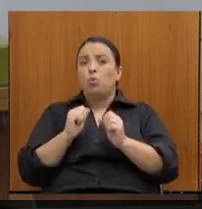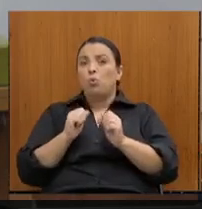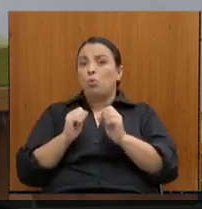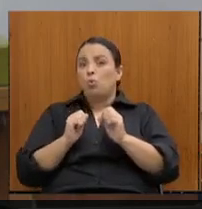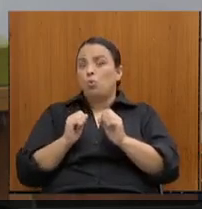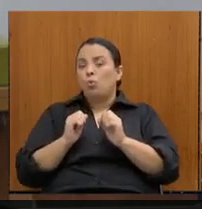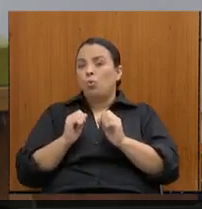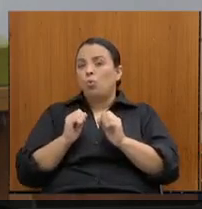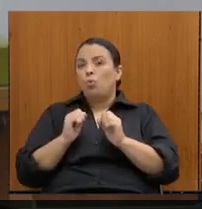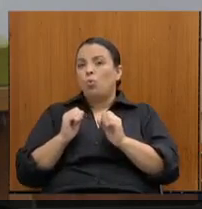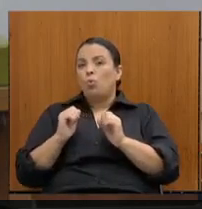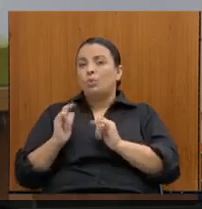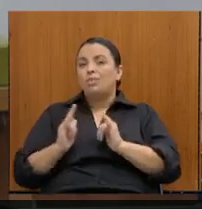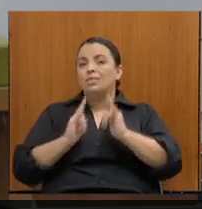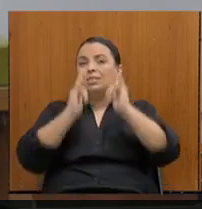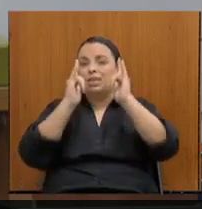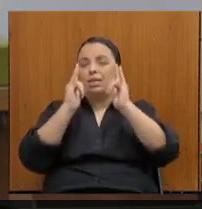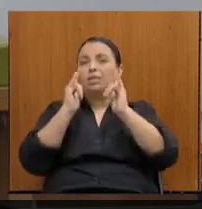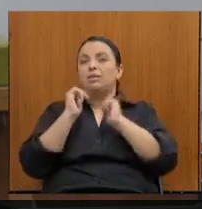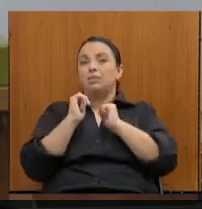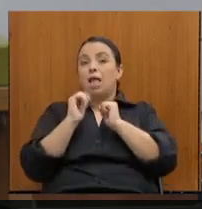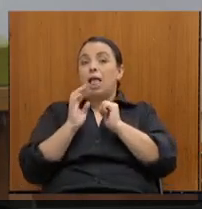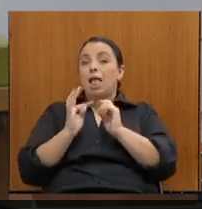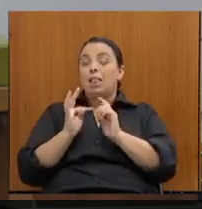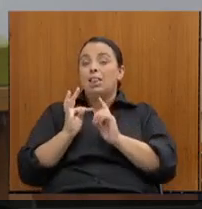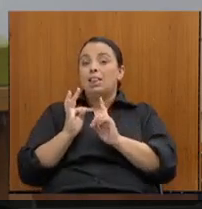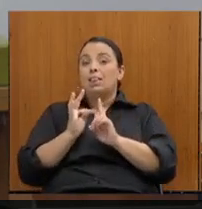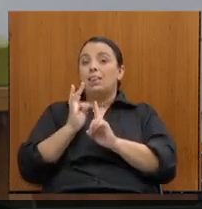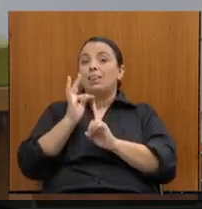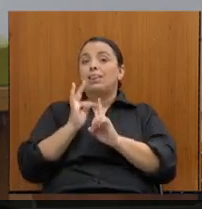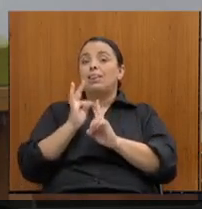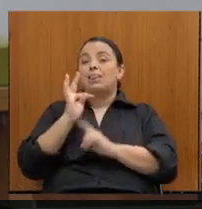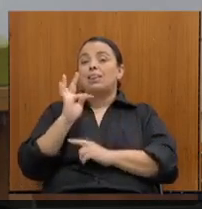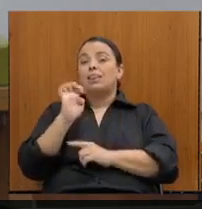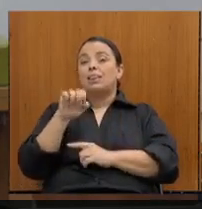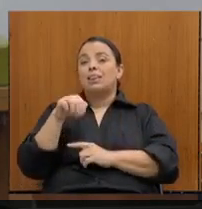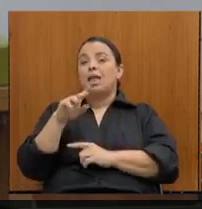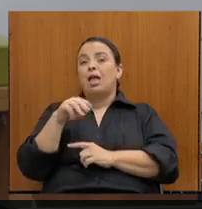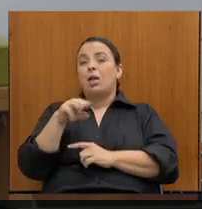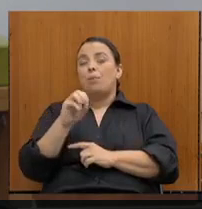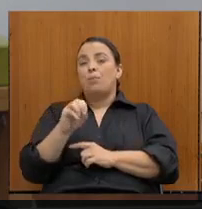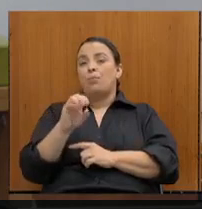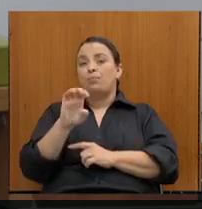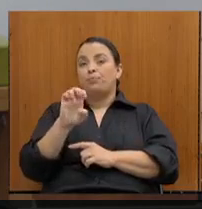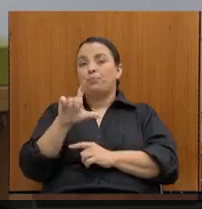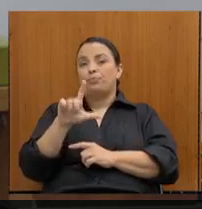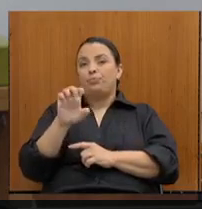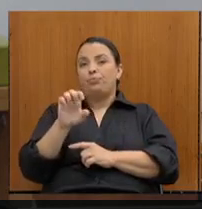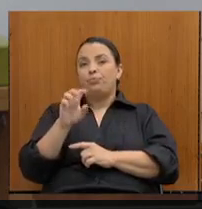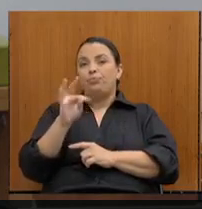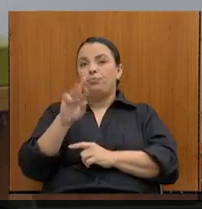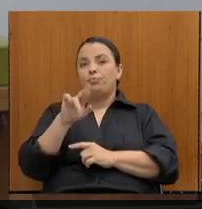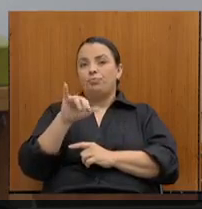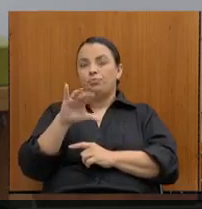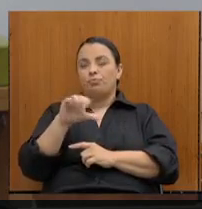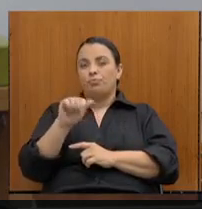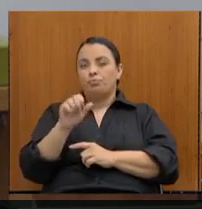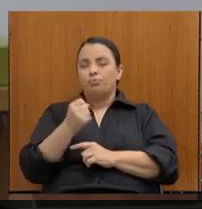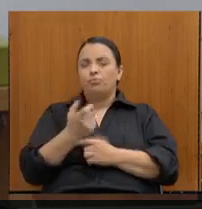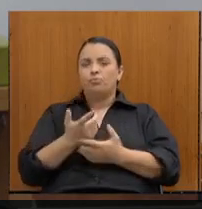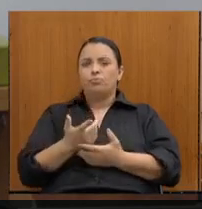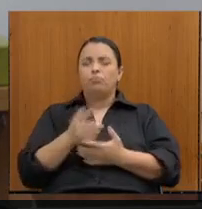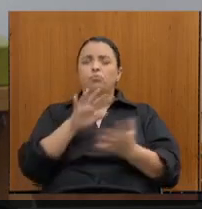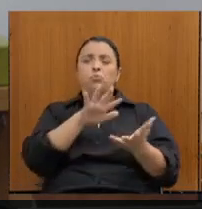20 anos depois nós estamos gerando e o que o mundo fez durante esse tempo mundo desenvolveu as